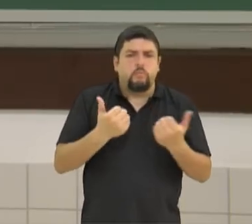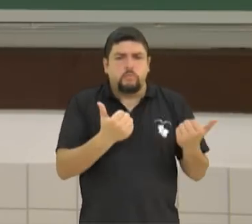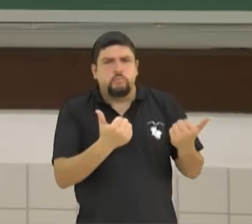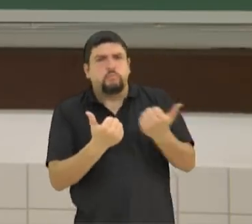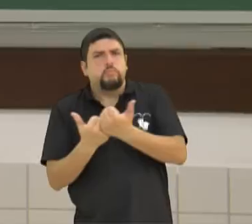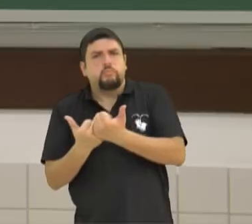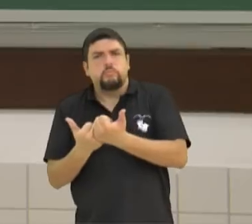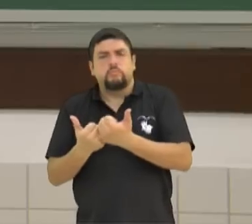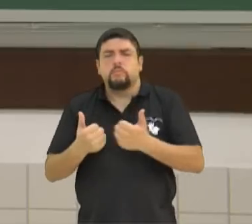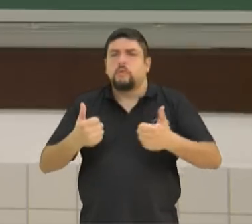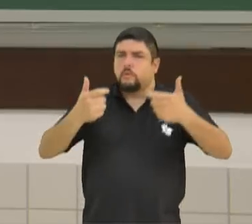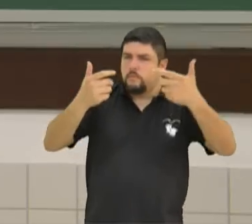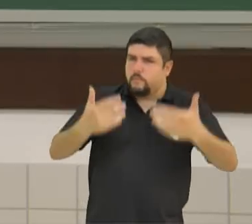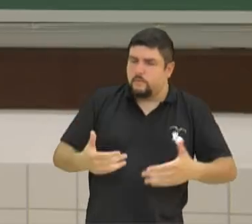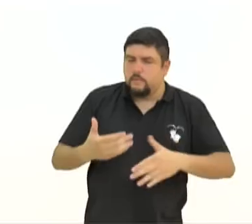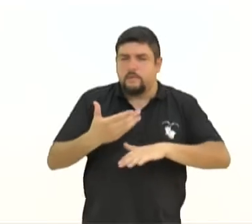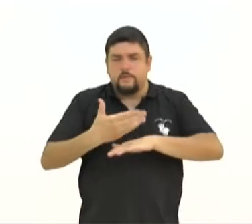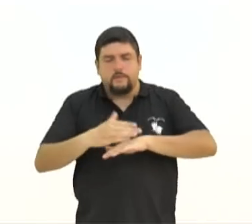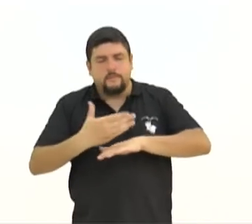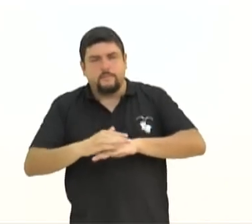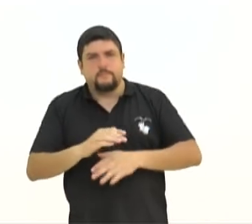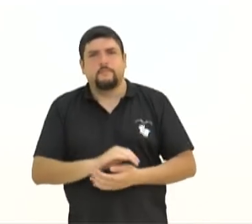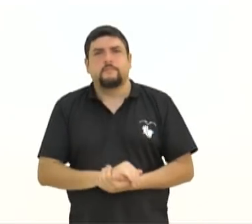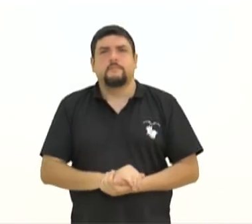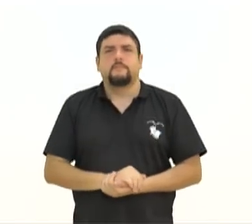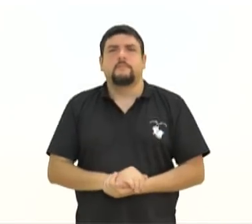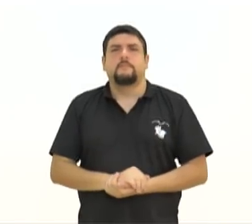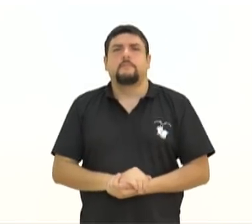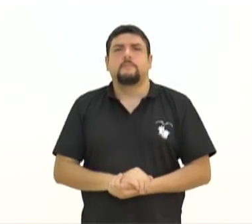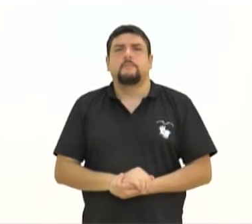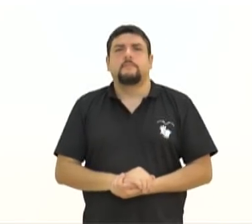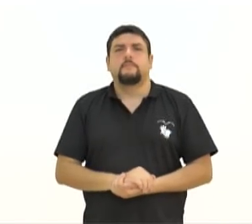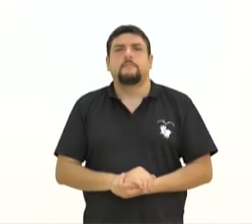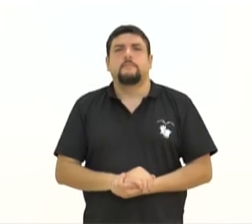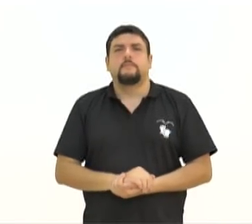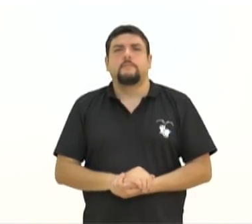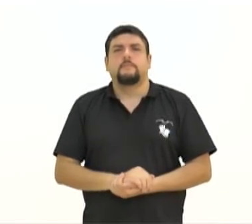frase. Façam esse exercício e a gente retorna na sequência para verificar.